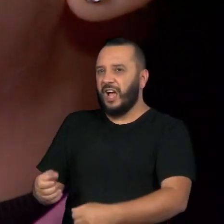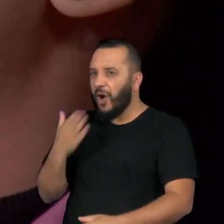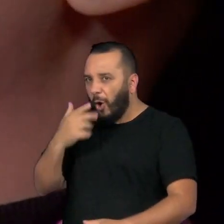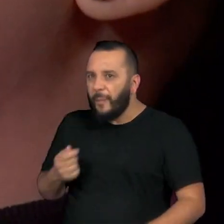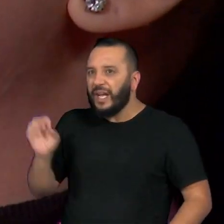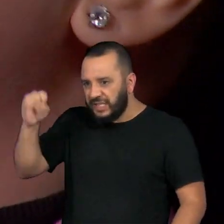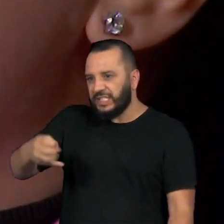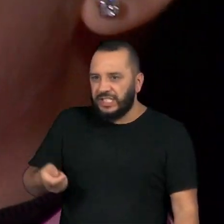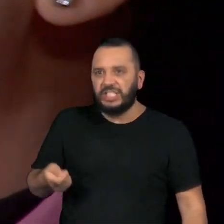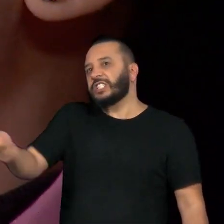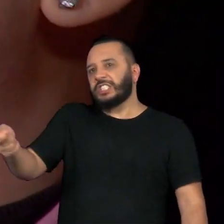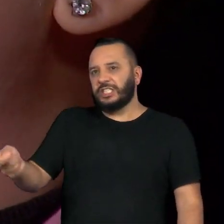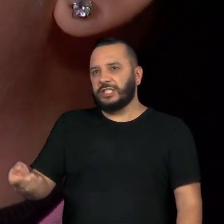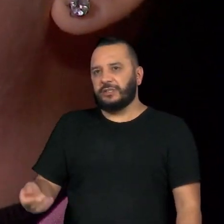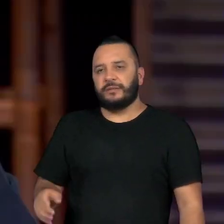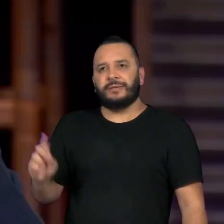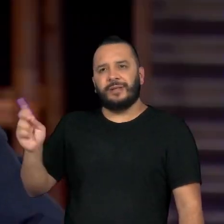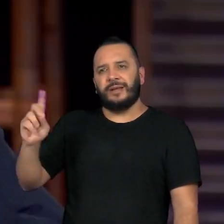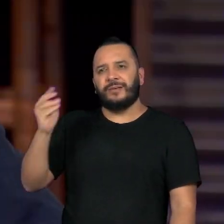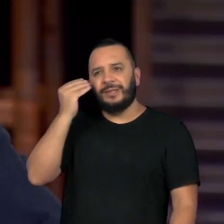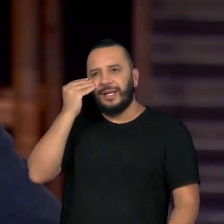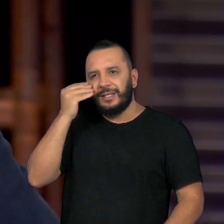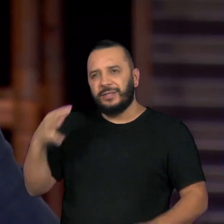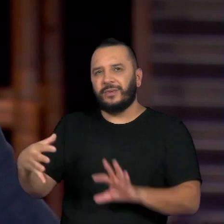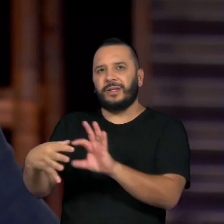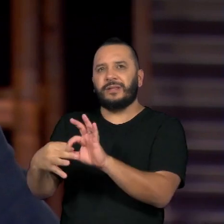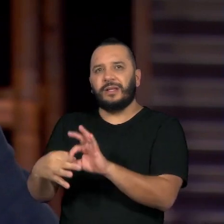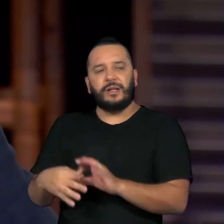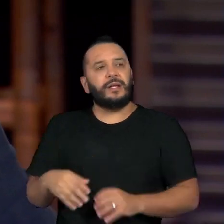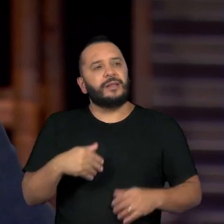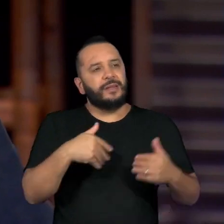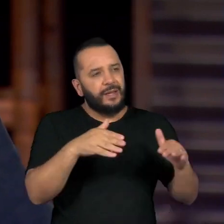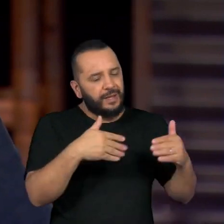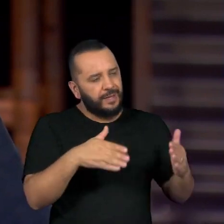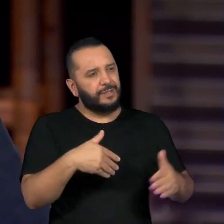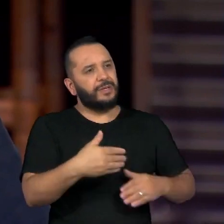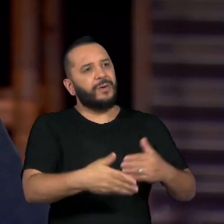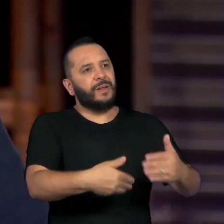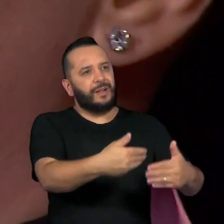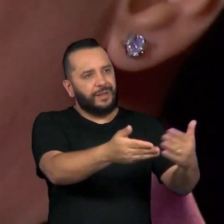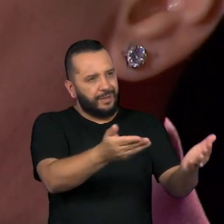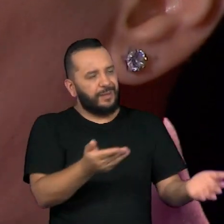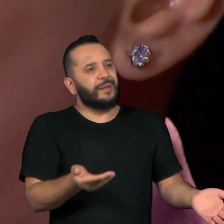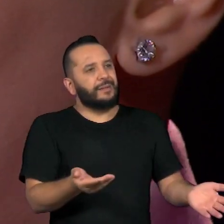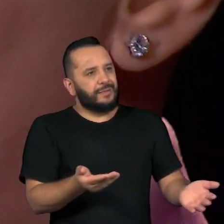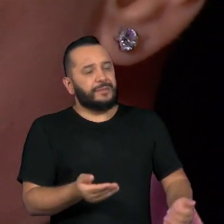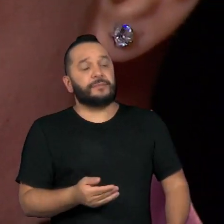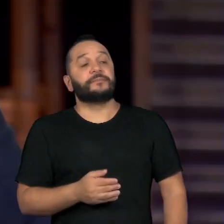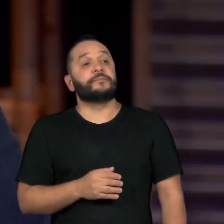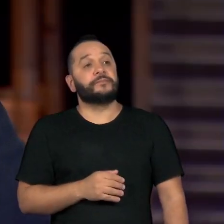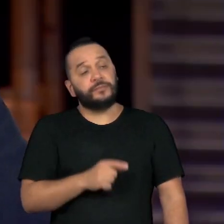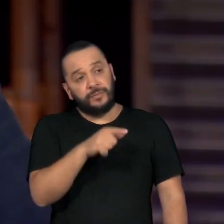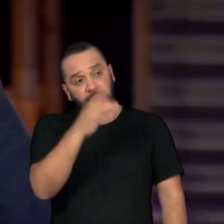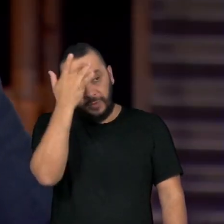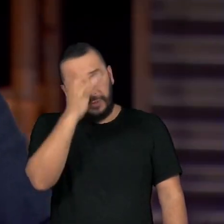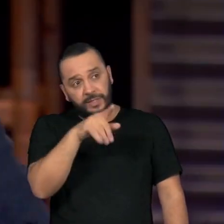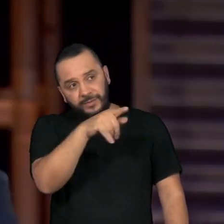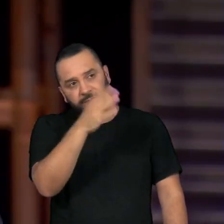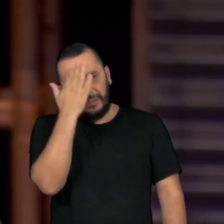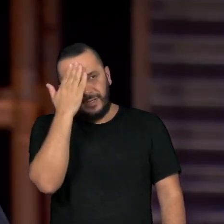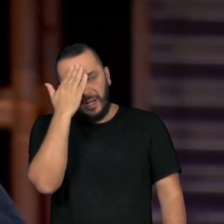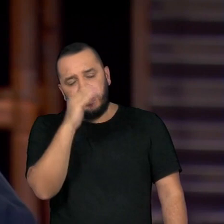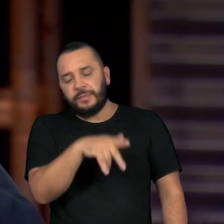Calma. Tenta se conectar. Deixa, né? Deixa rolar. Eu sei que é pouco. muito desesperador, mas tenta se conectar. Eu não sei se você vai se